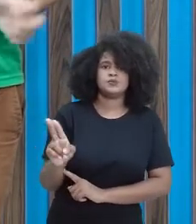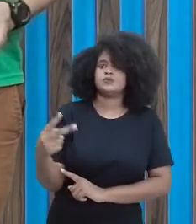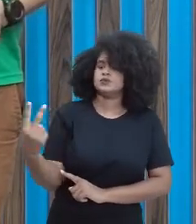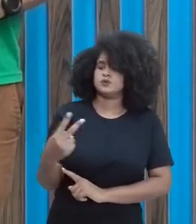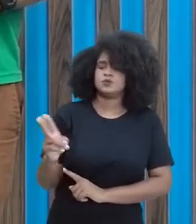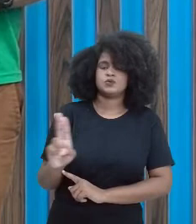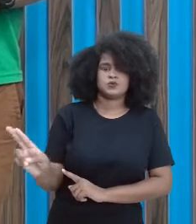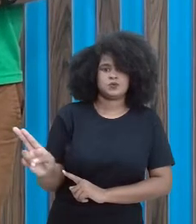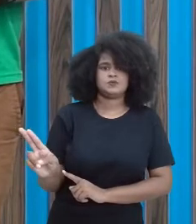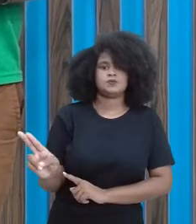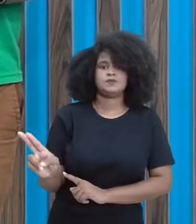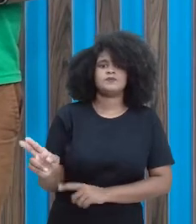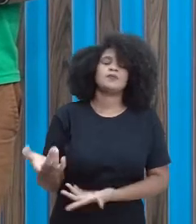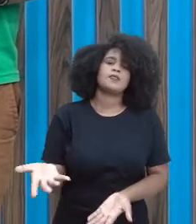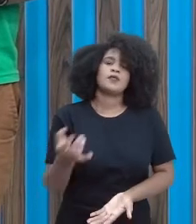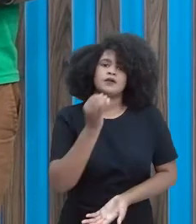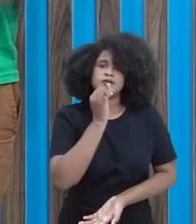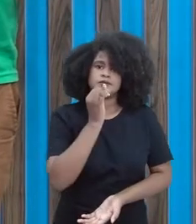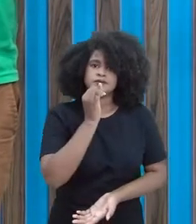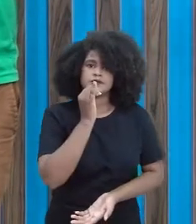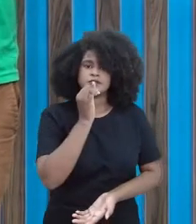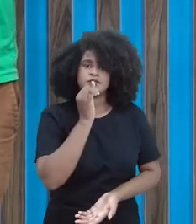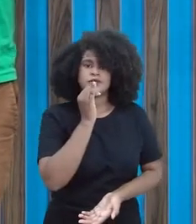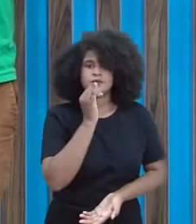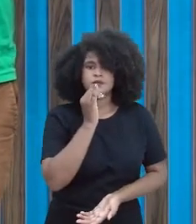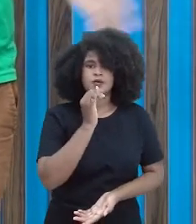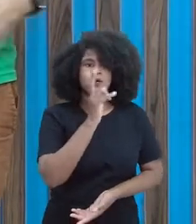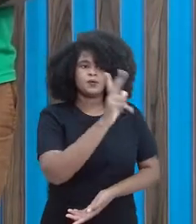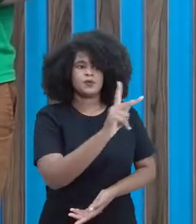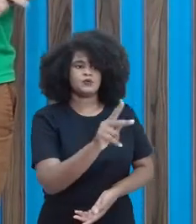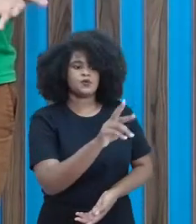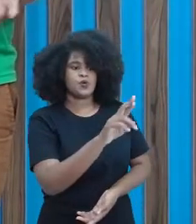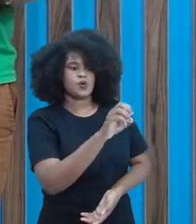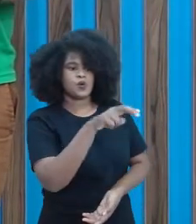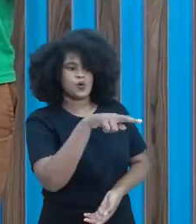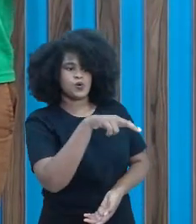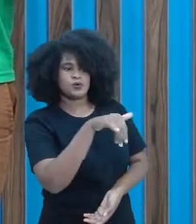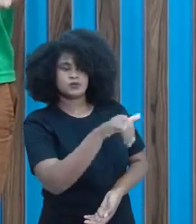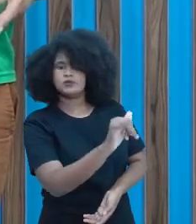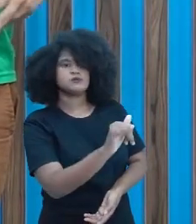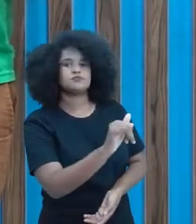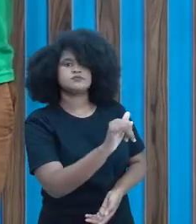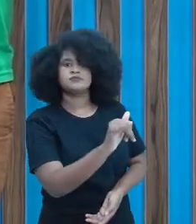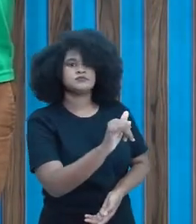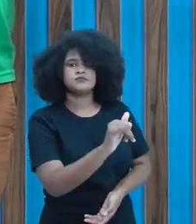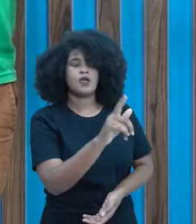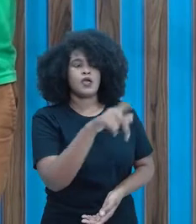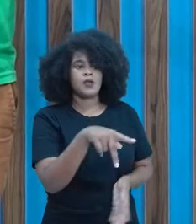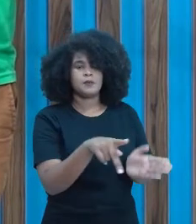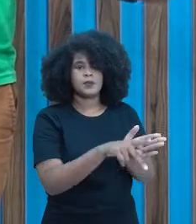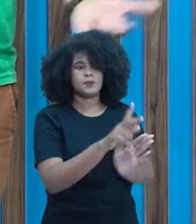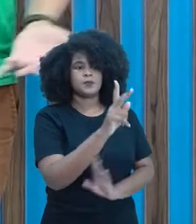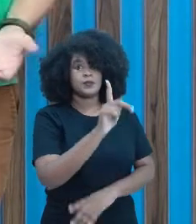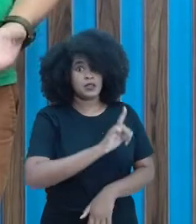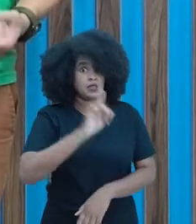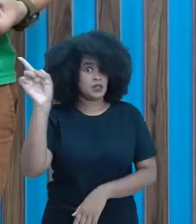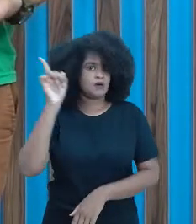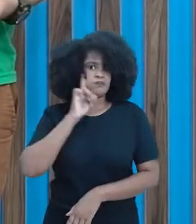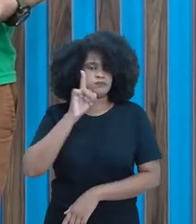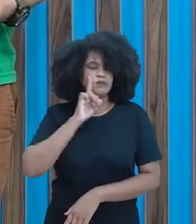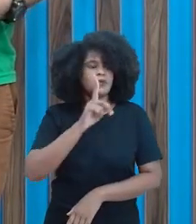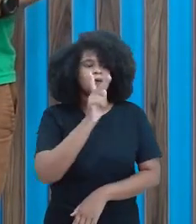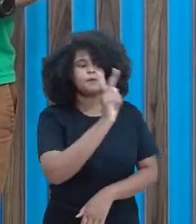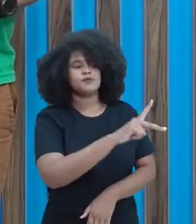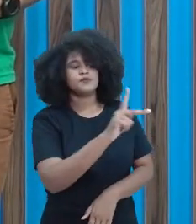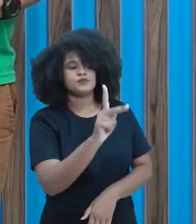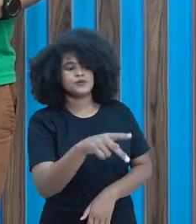tá? Então, você não diz, feito a gente fala aqui, Teacher Rony. Não. Teacher Monteiro, se isso fosse